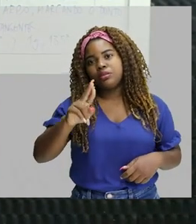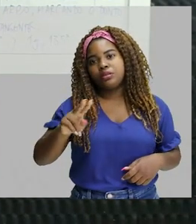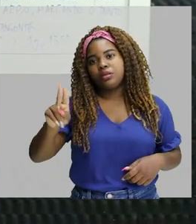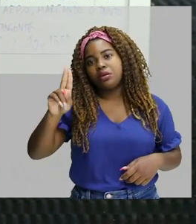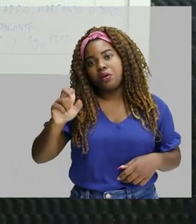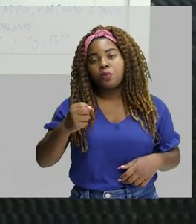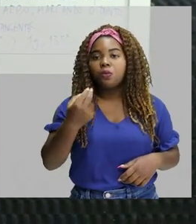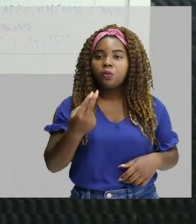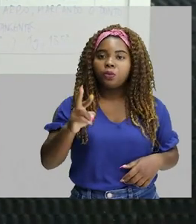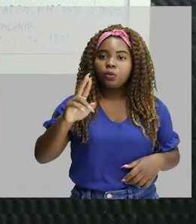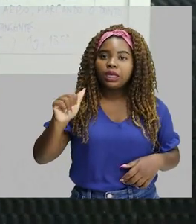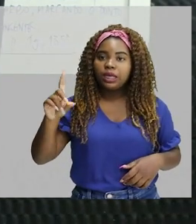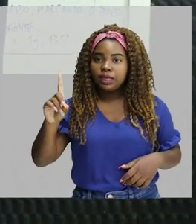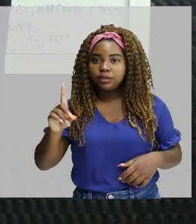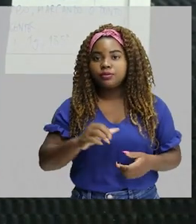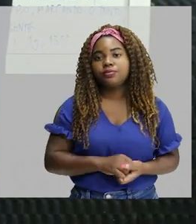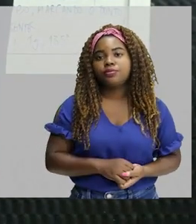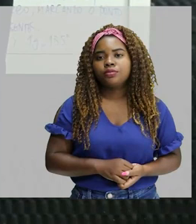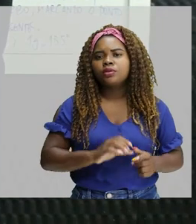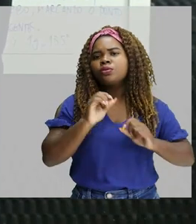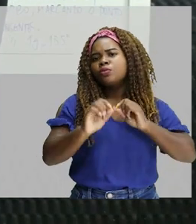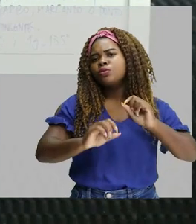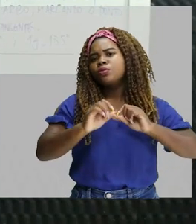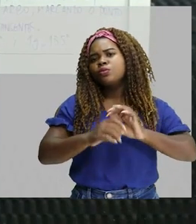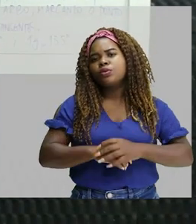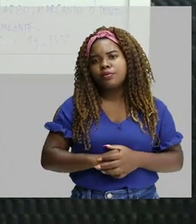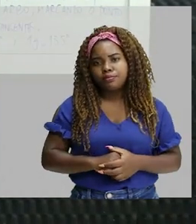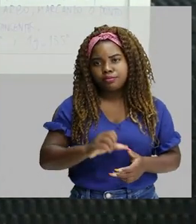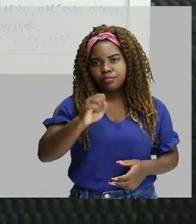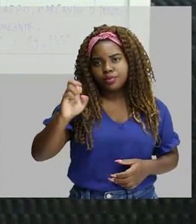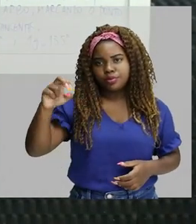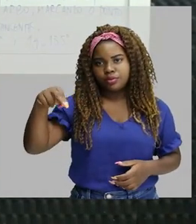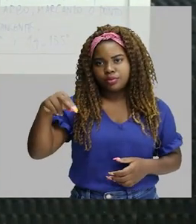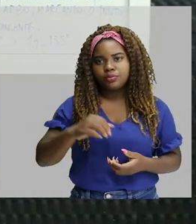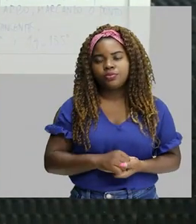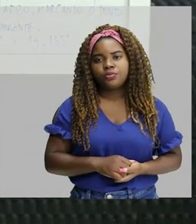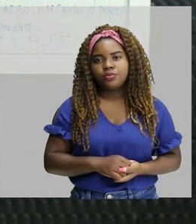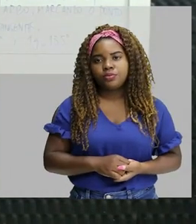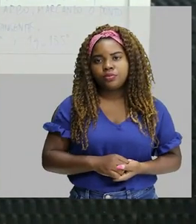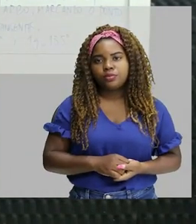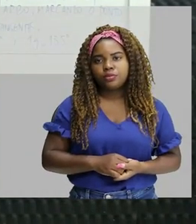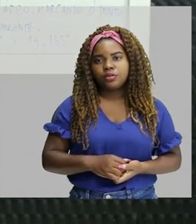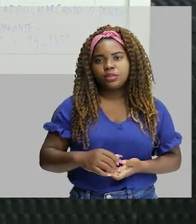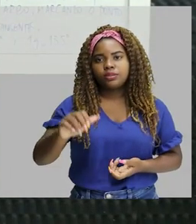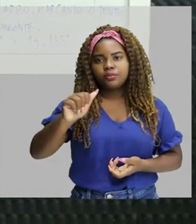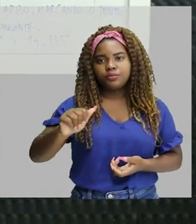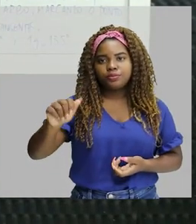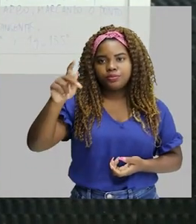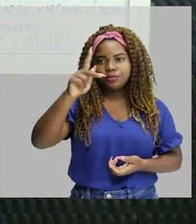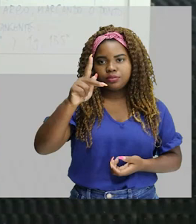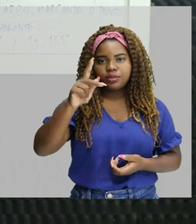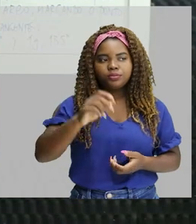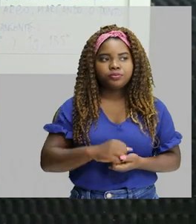radian tá então o que que é o seno desse arco ap então isso aqui que é o arco ap